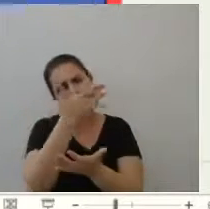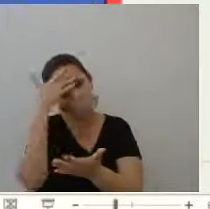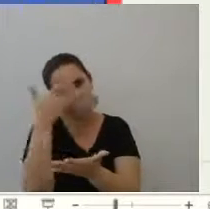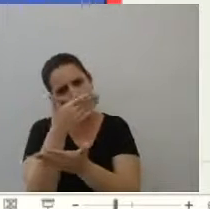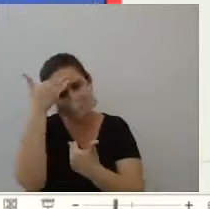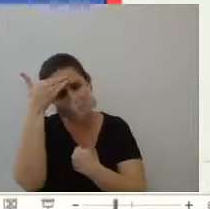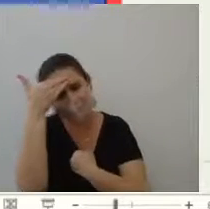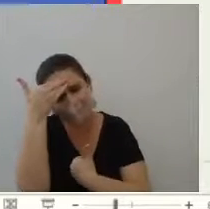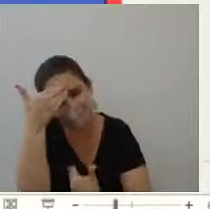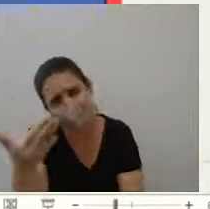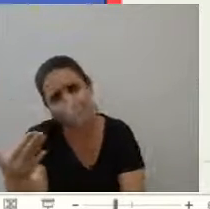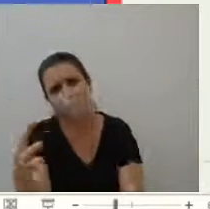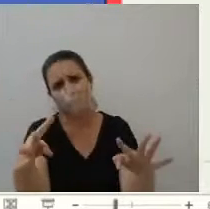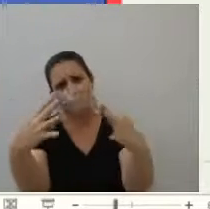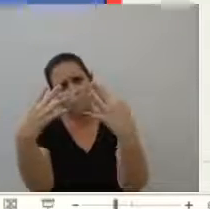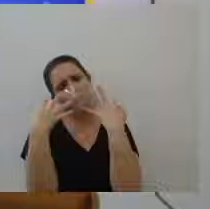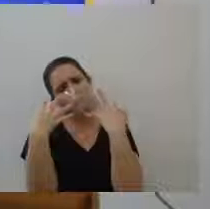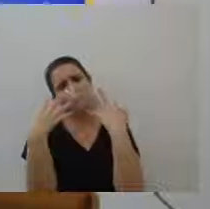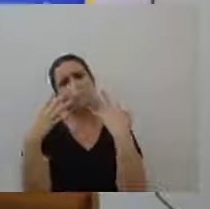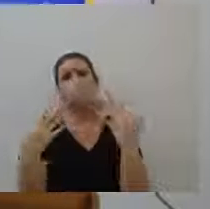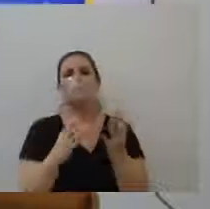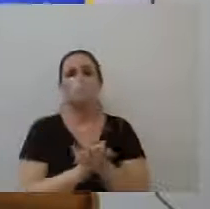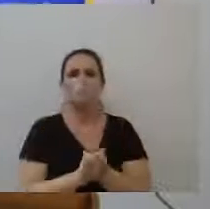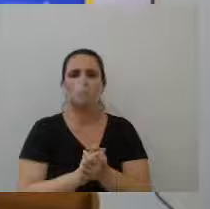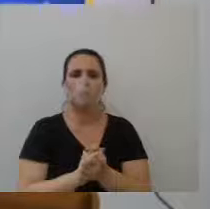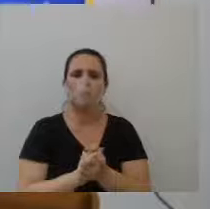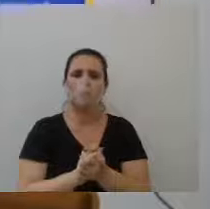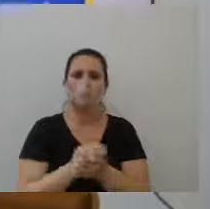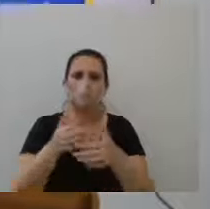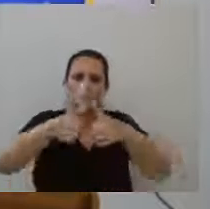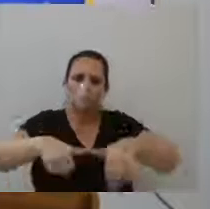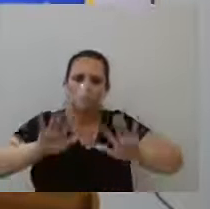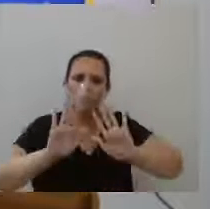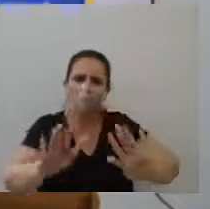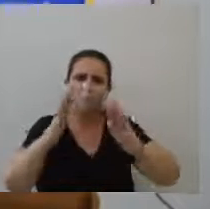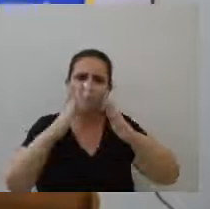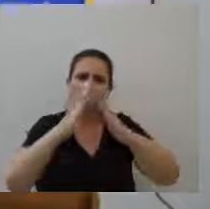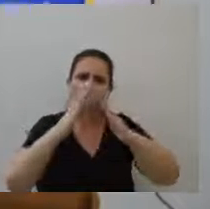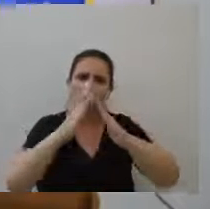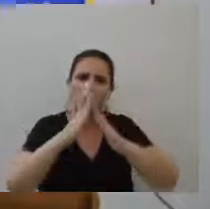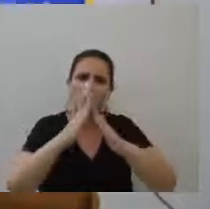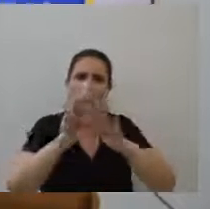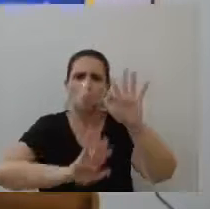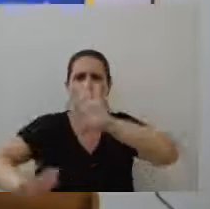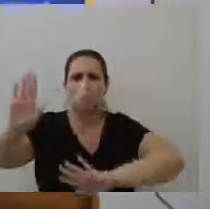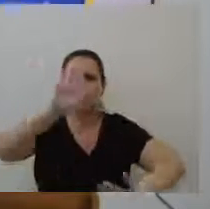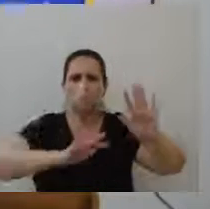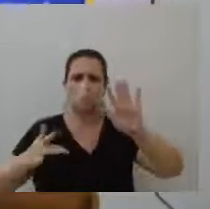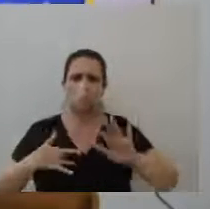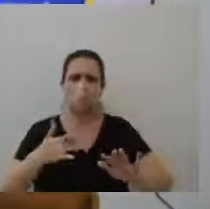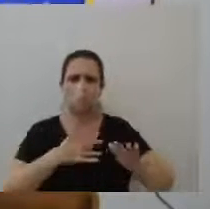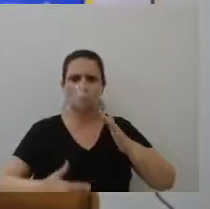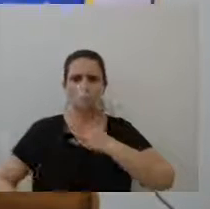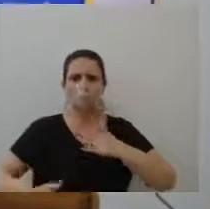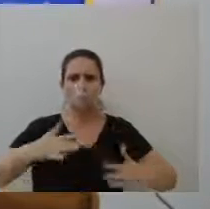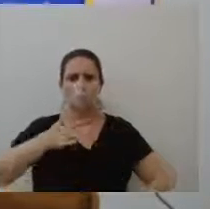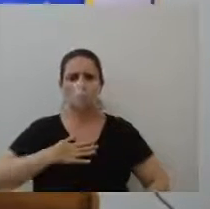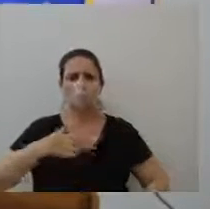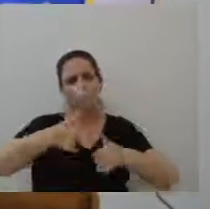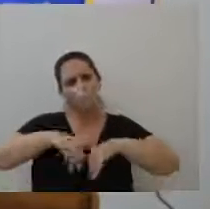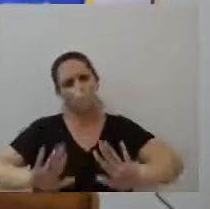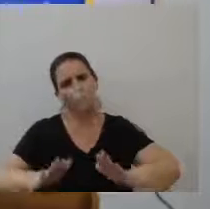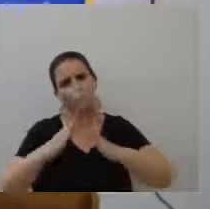pensa, muito obrigado, e dá aquele abraço caloroso no rapaz. E olha a carinha dele lá no terceiro e